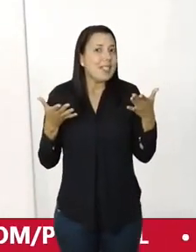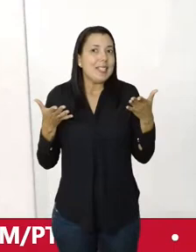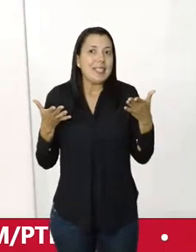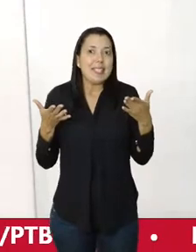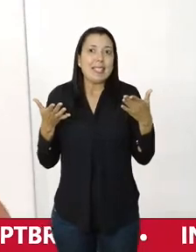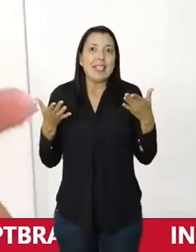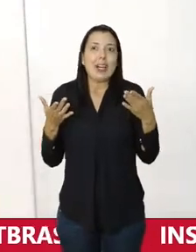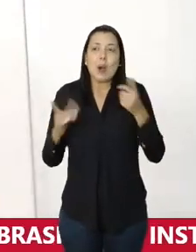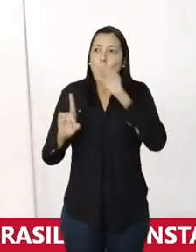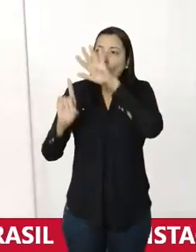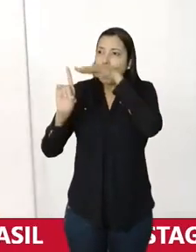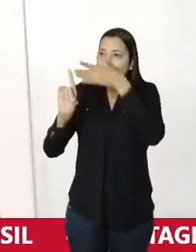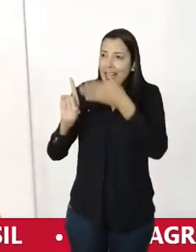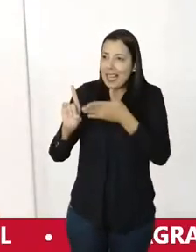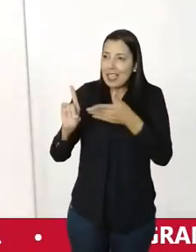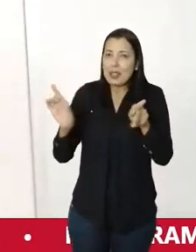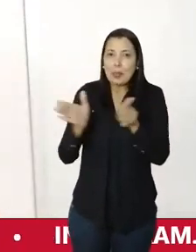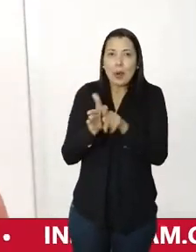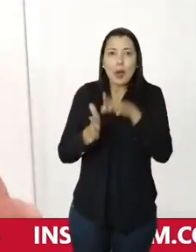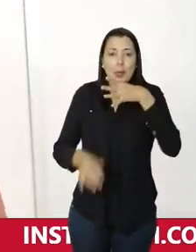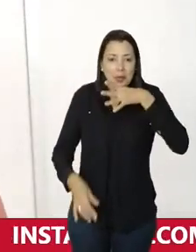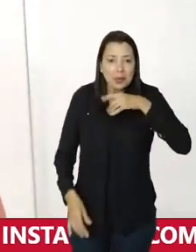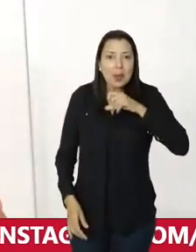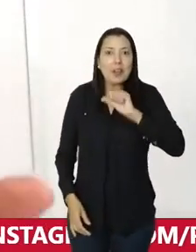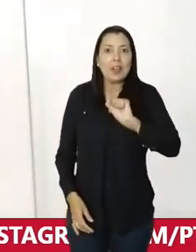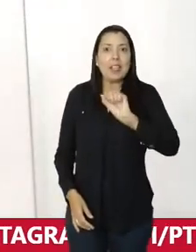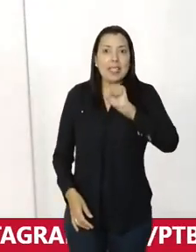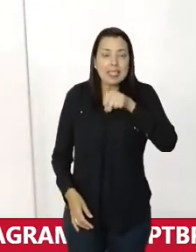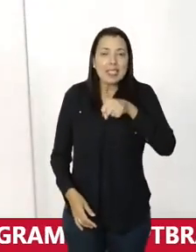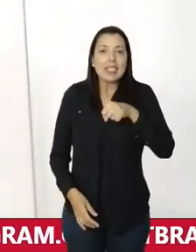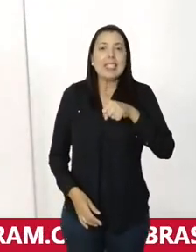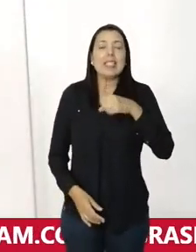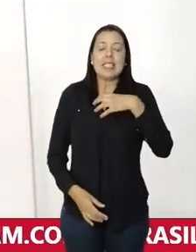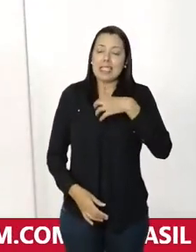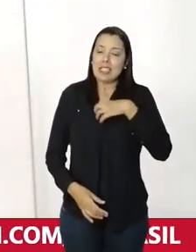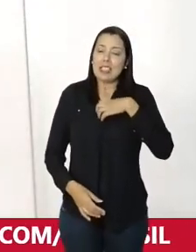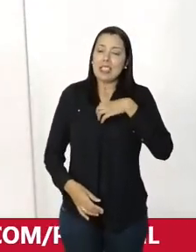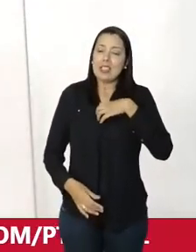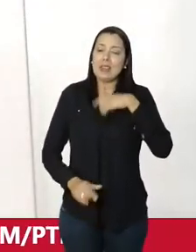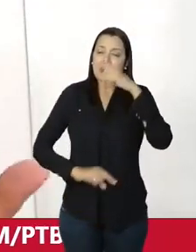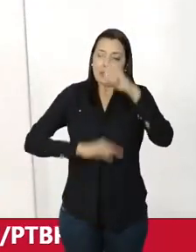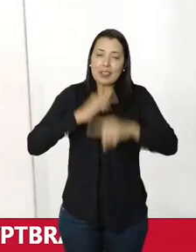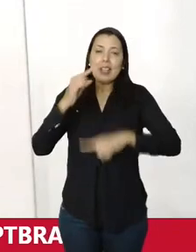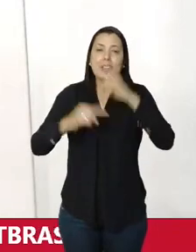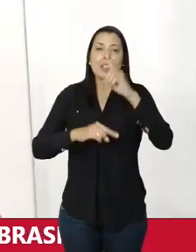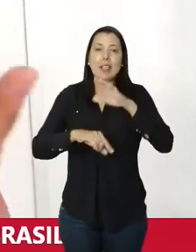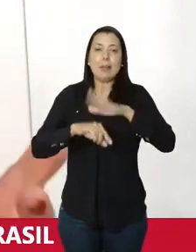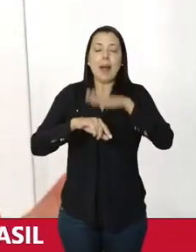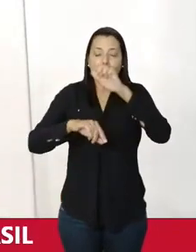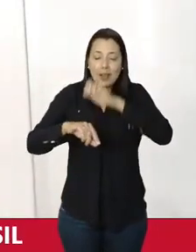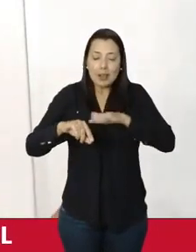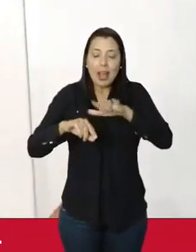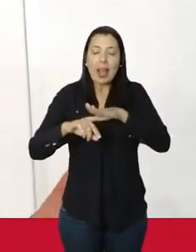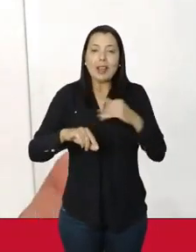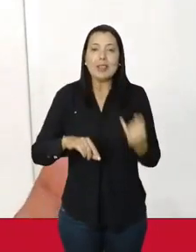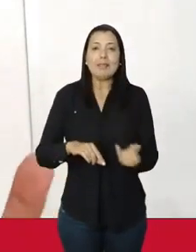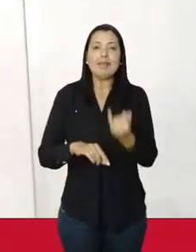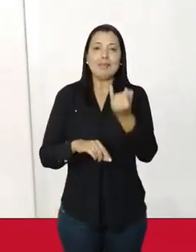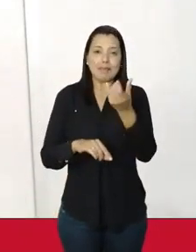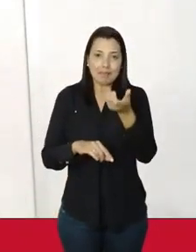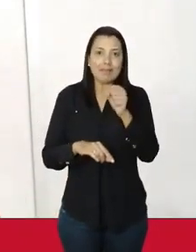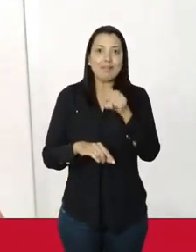estivesse homenageando Paulo Freire, né, no sentido de avançar cada vez mais numa área